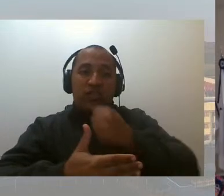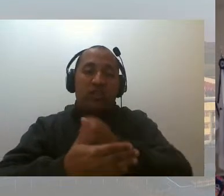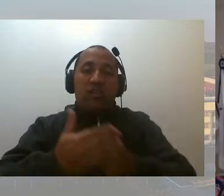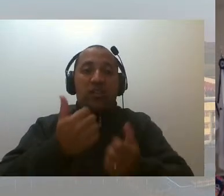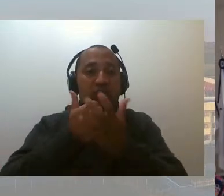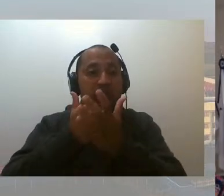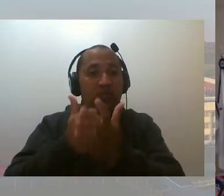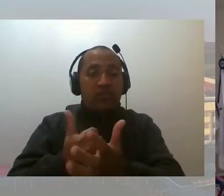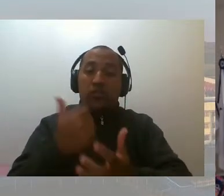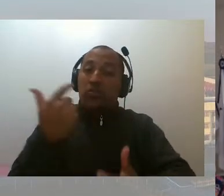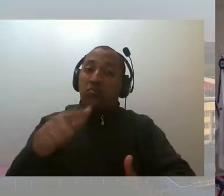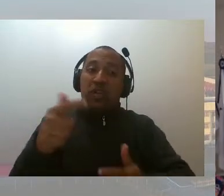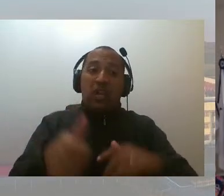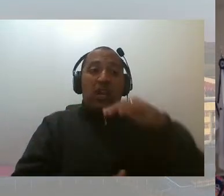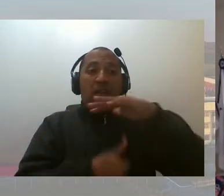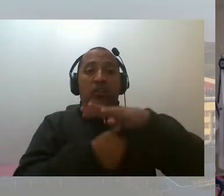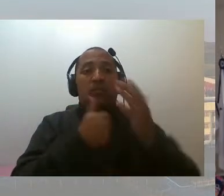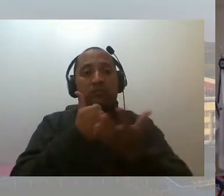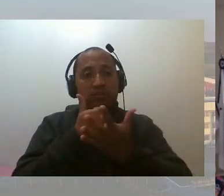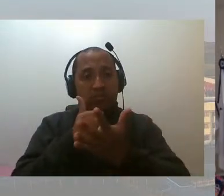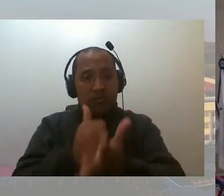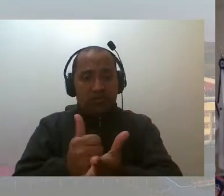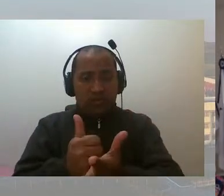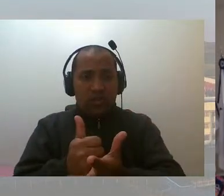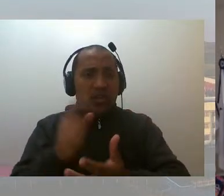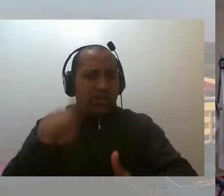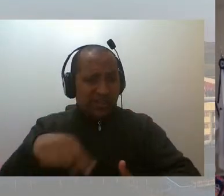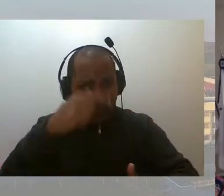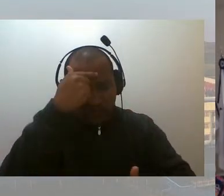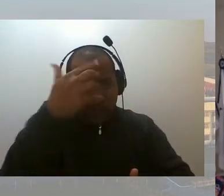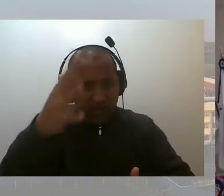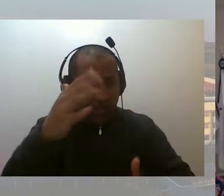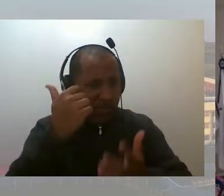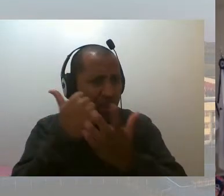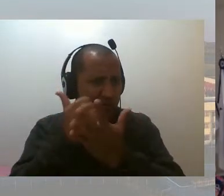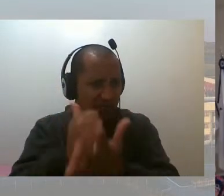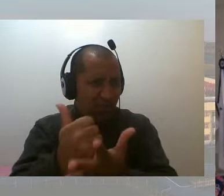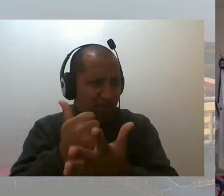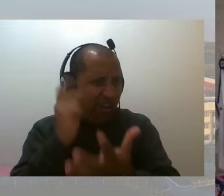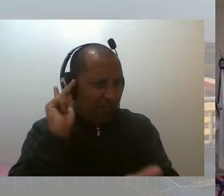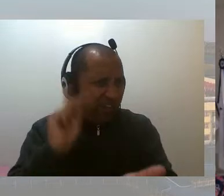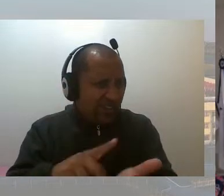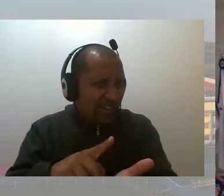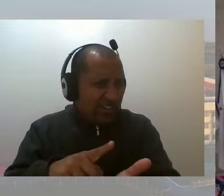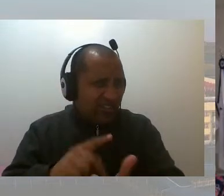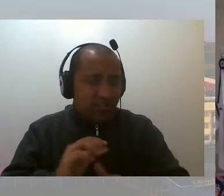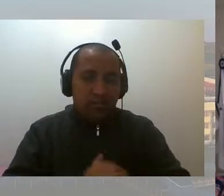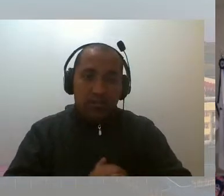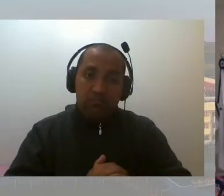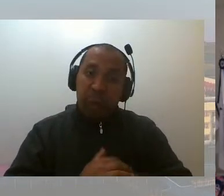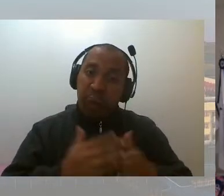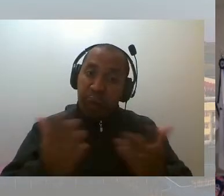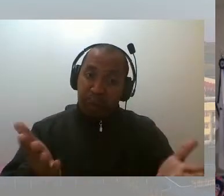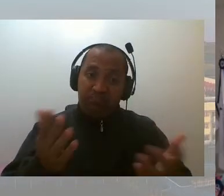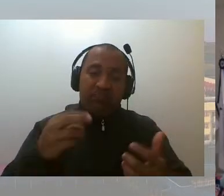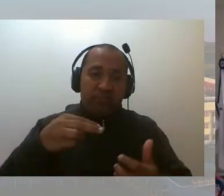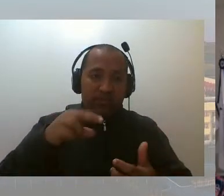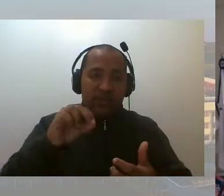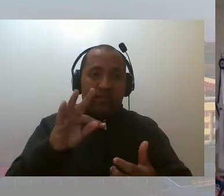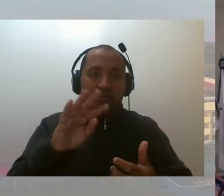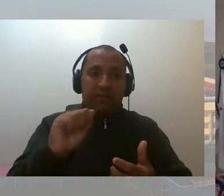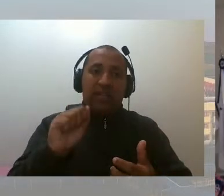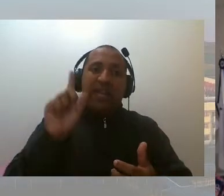por parte da reitoria. Vocês acham mesmo que a Unipampa é solidária? Esta nota é apenas um